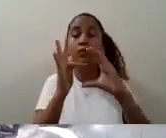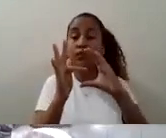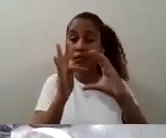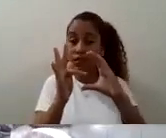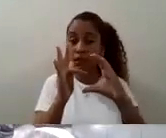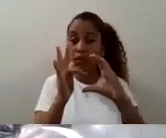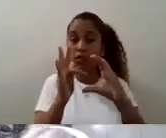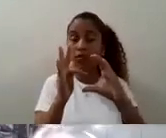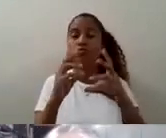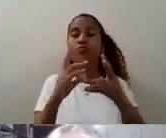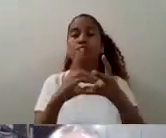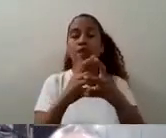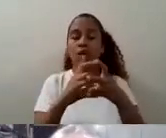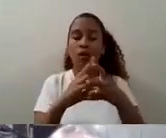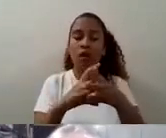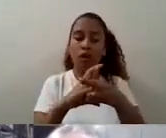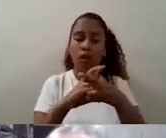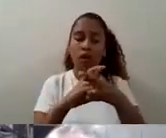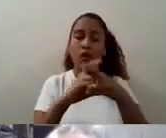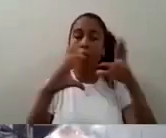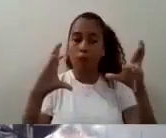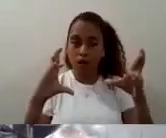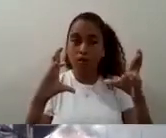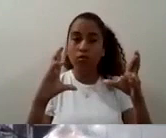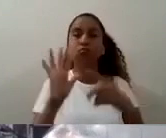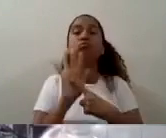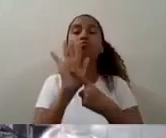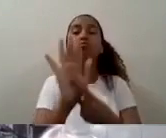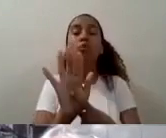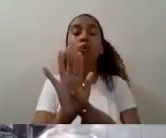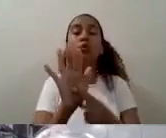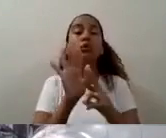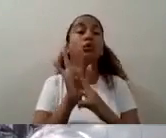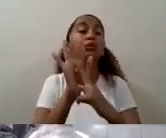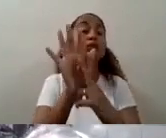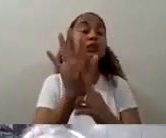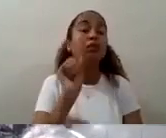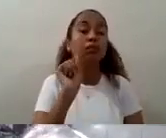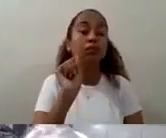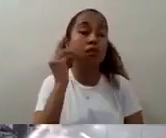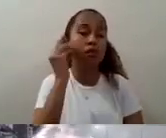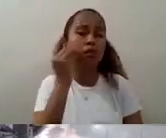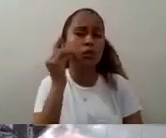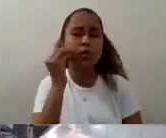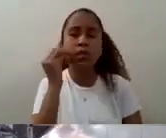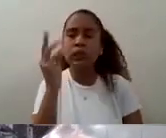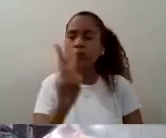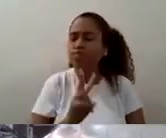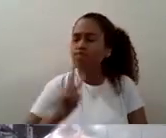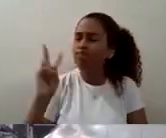Fraternidade Ecumênica ela representa uma das experiências mais valiosas